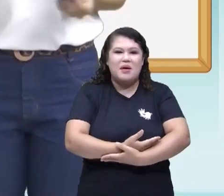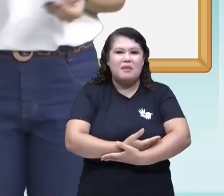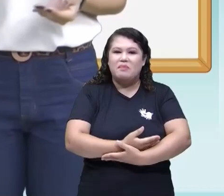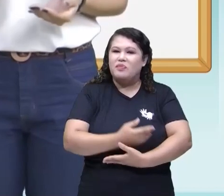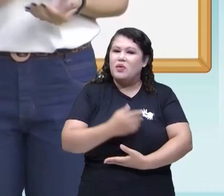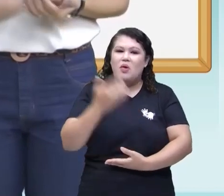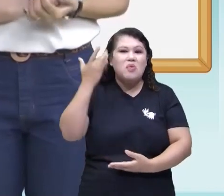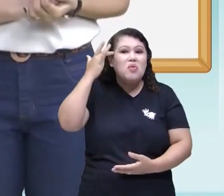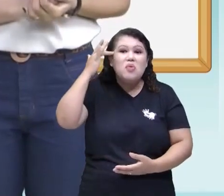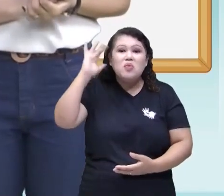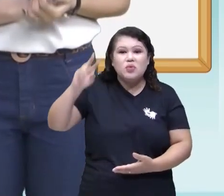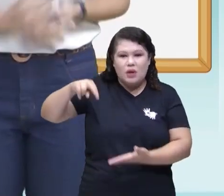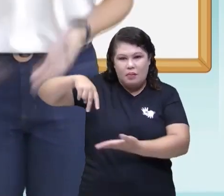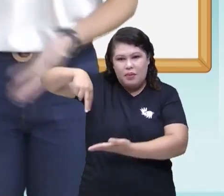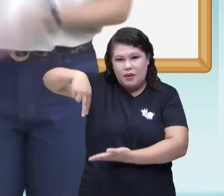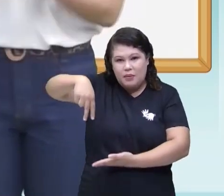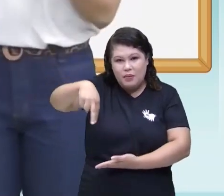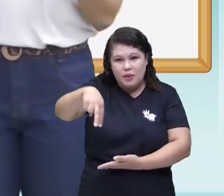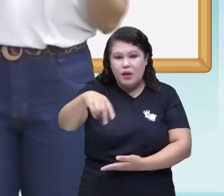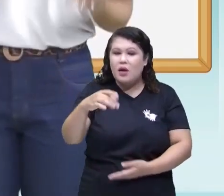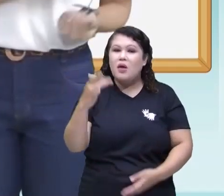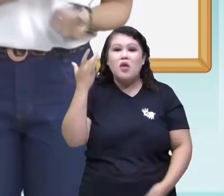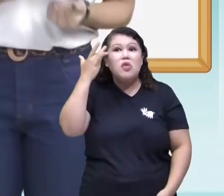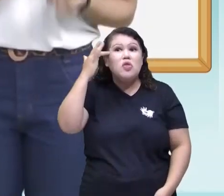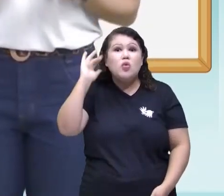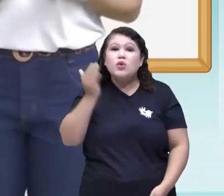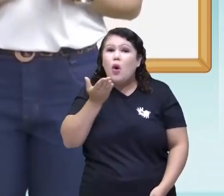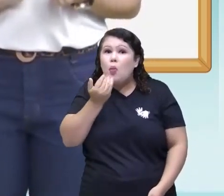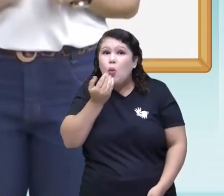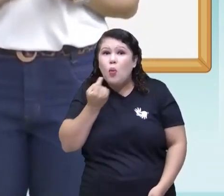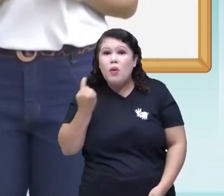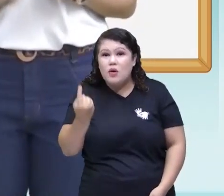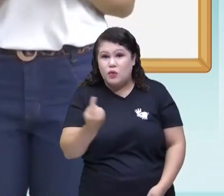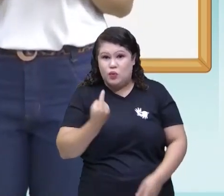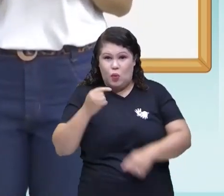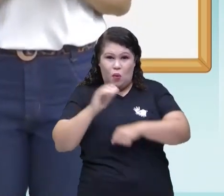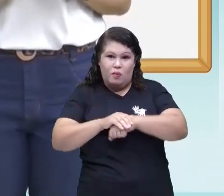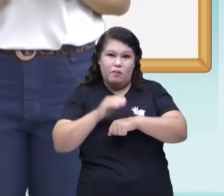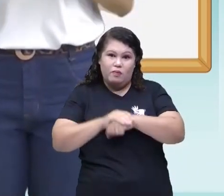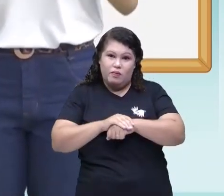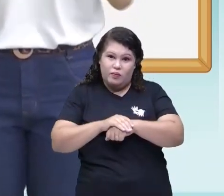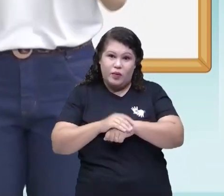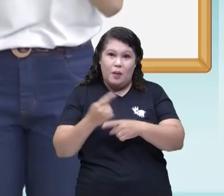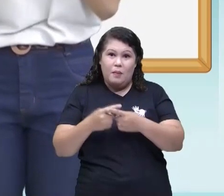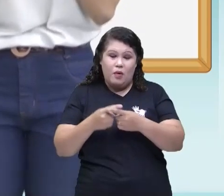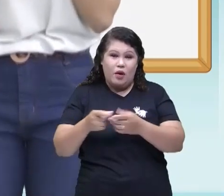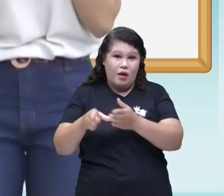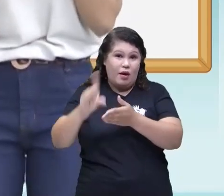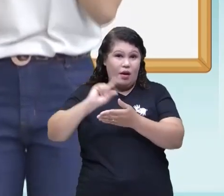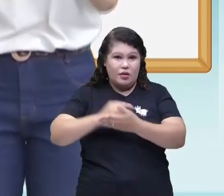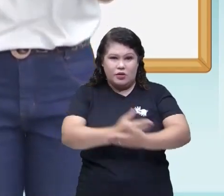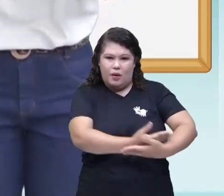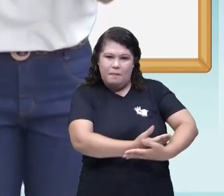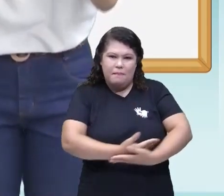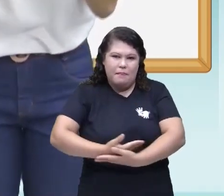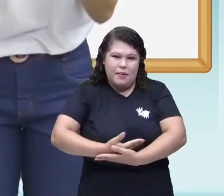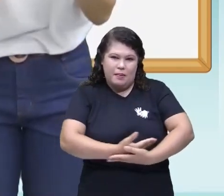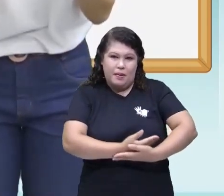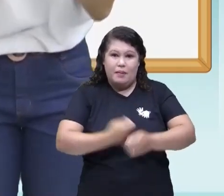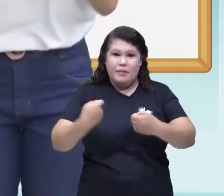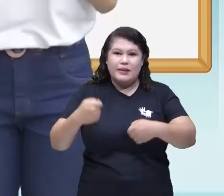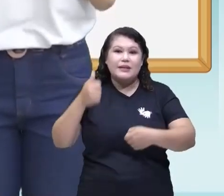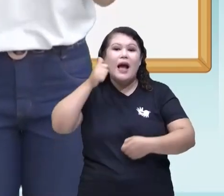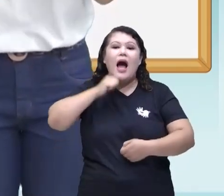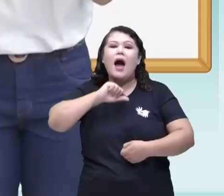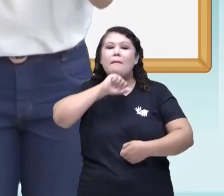não conseguem comer sozinho. Antes vocês eram bebezinhos. Perceberam que eu usei a palavra